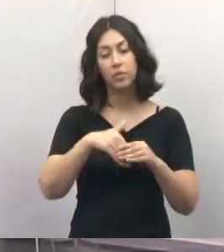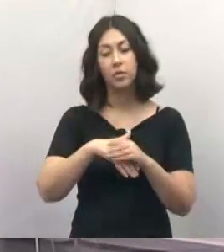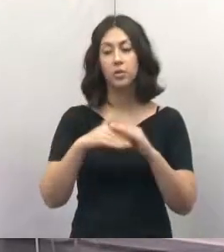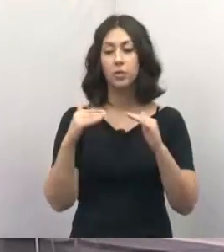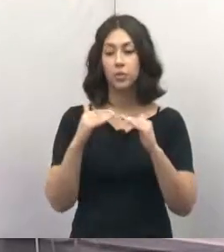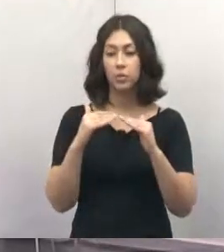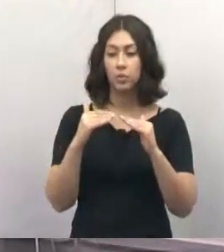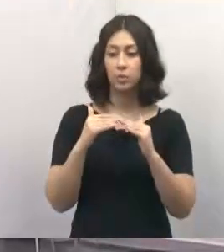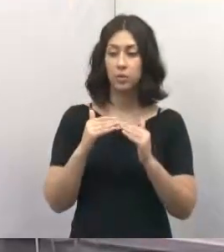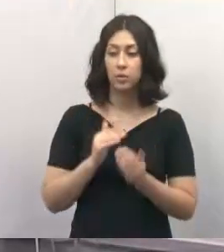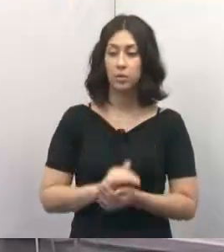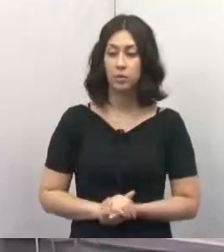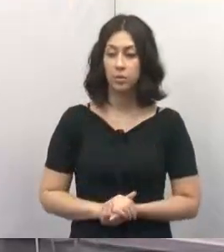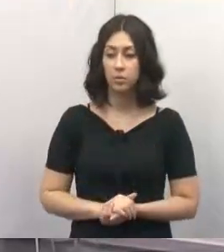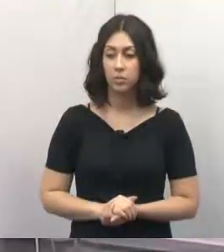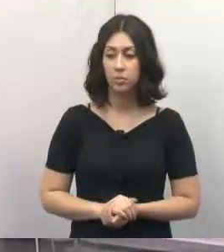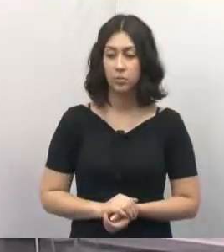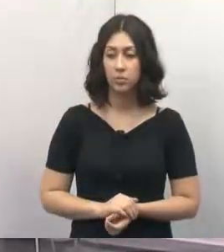contra. Próximo projeto.